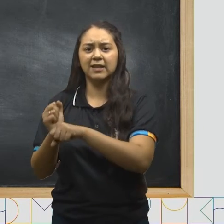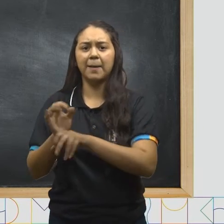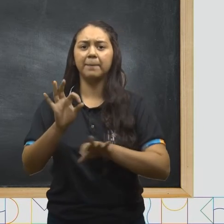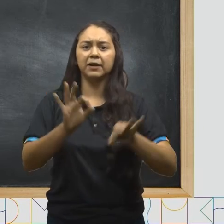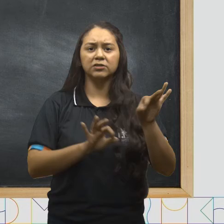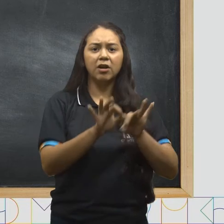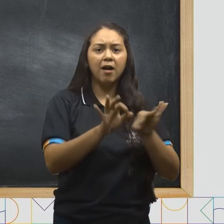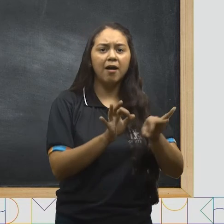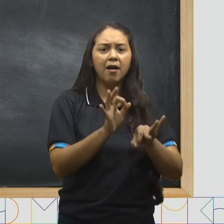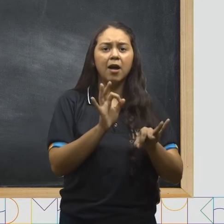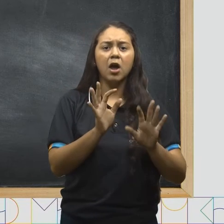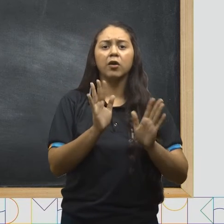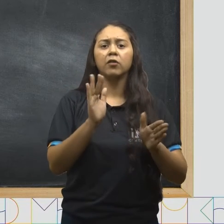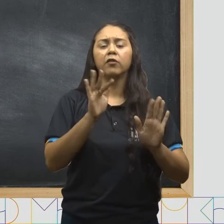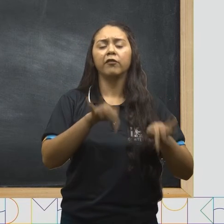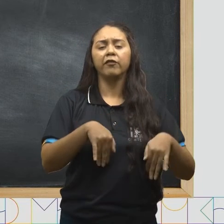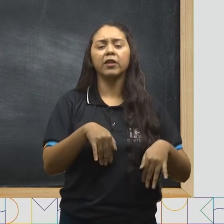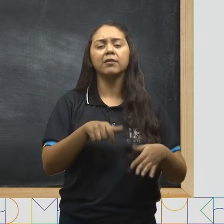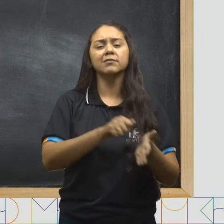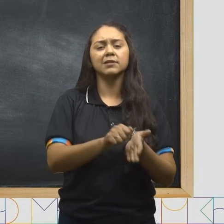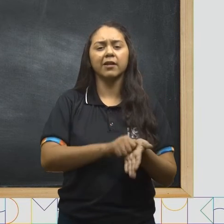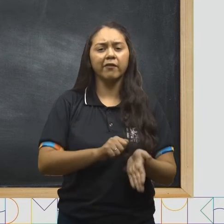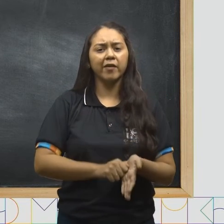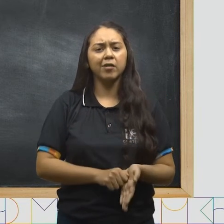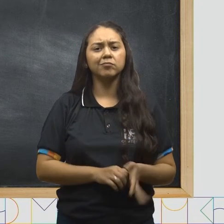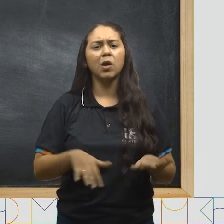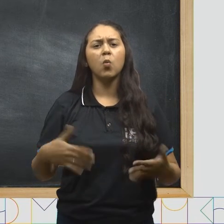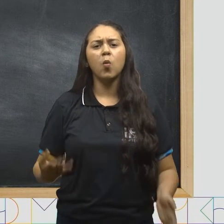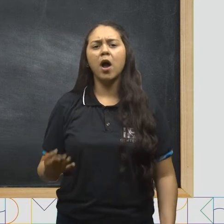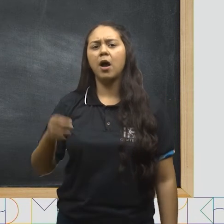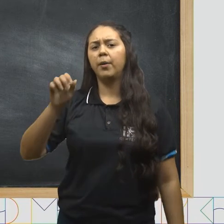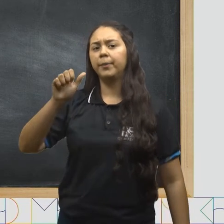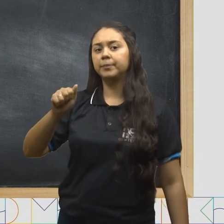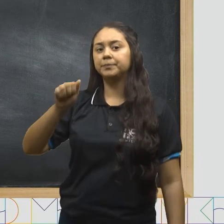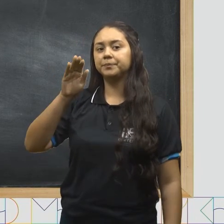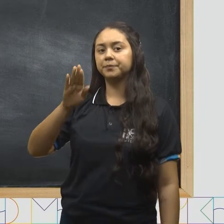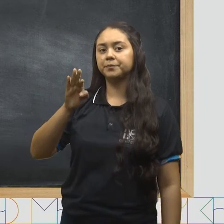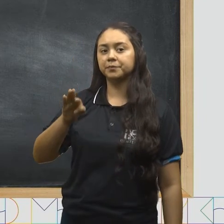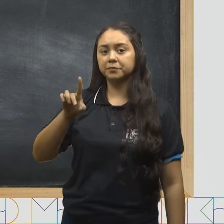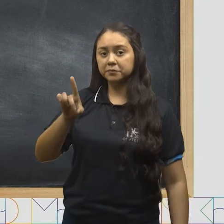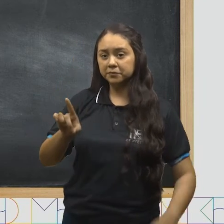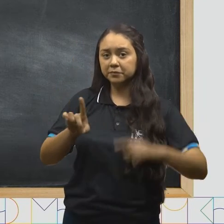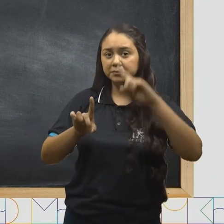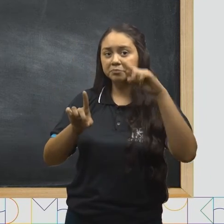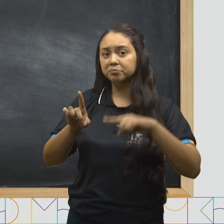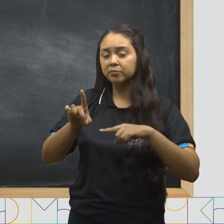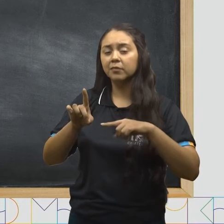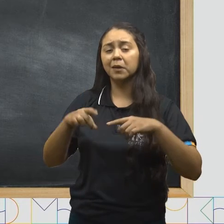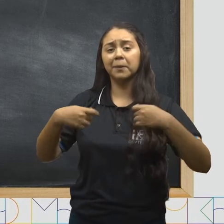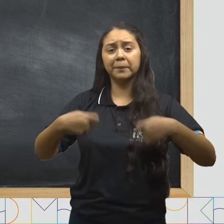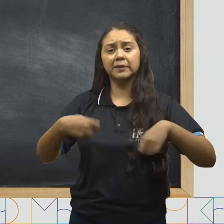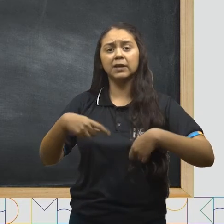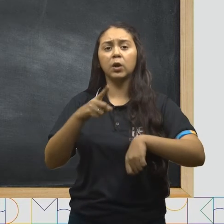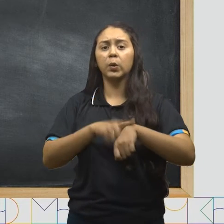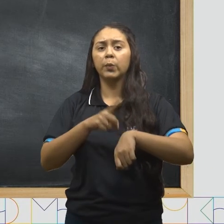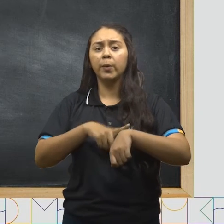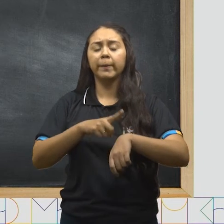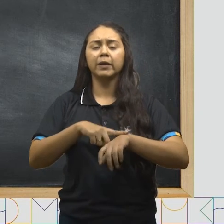Revisar, planejar e escrever. Quais são os passos necessários